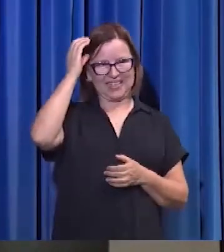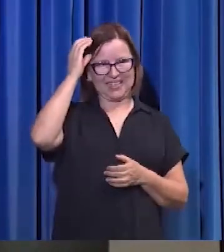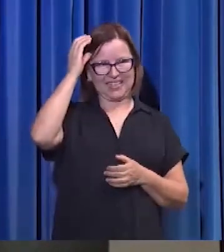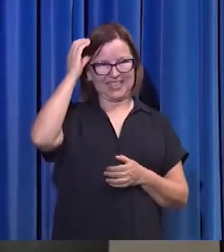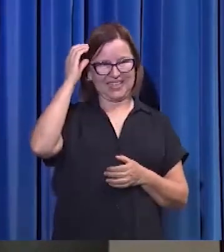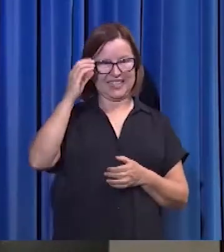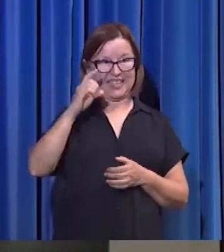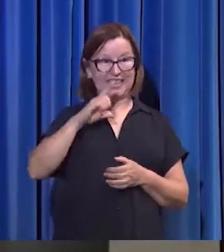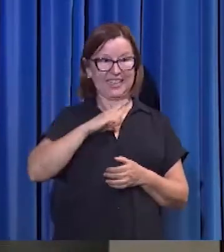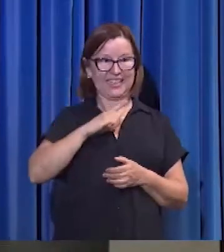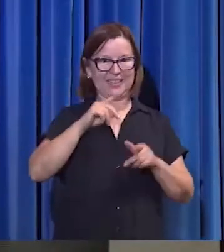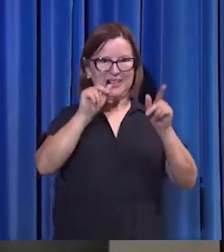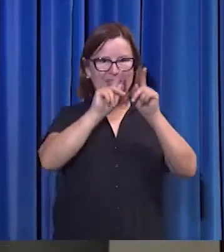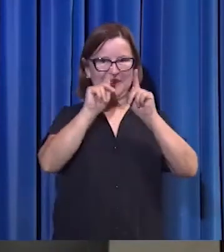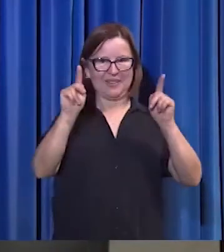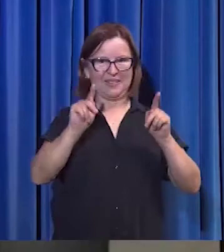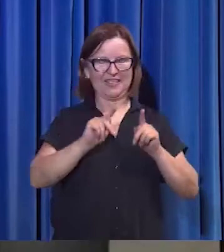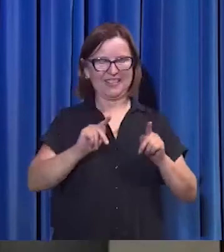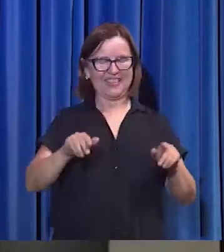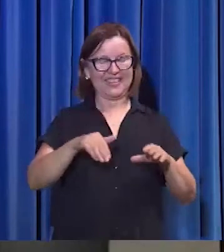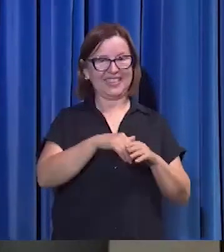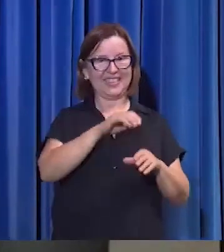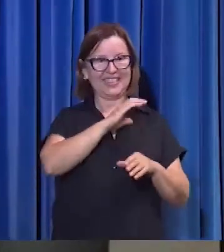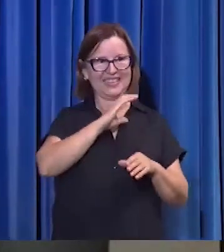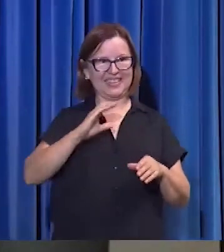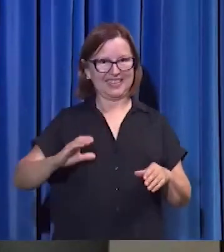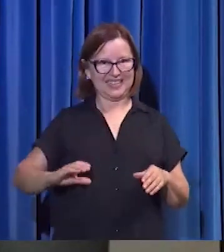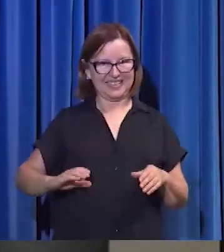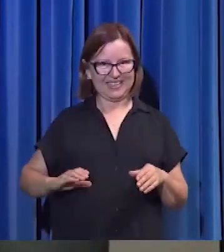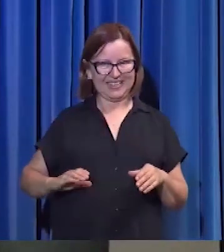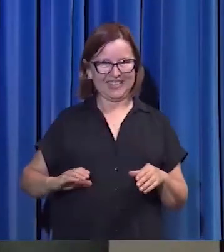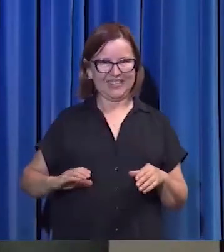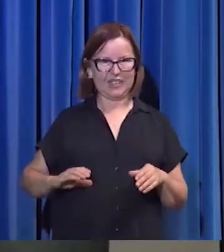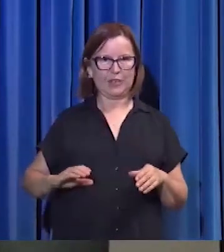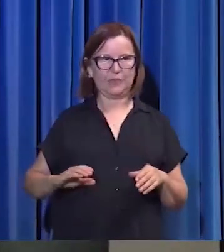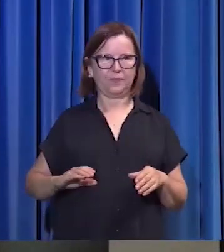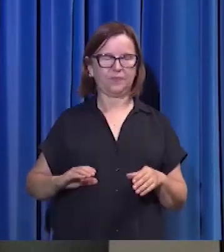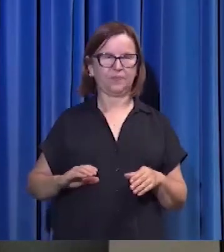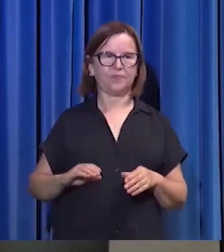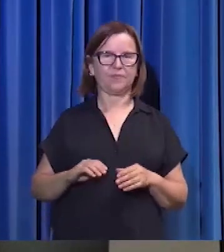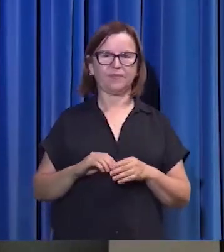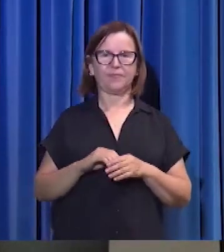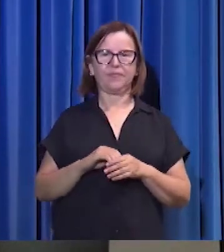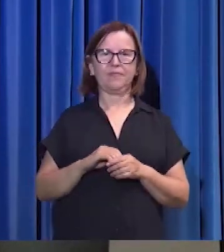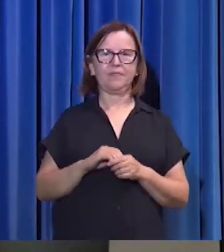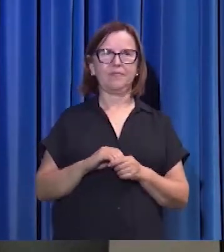temos paz em Cristo e que a paz dele excede o nosso entendimento.